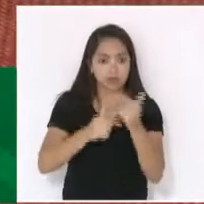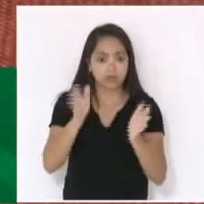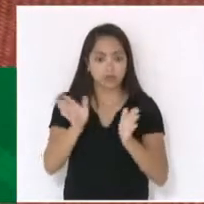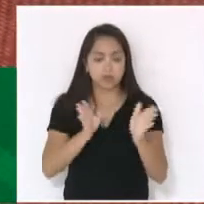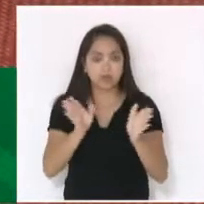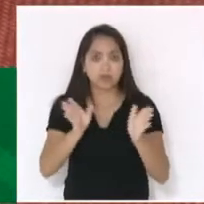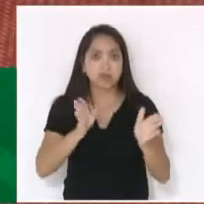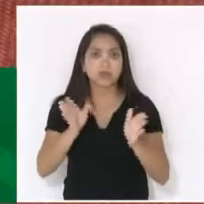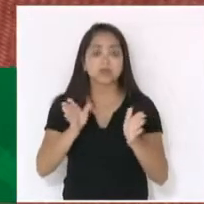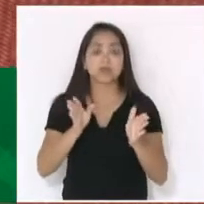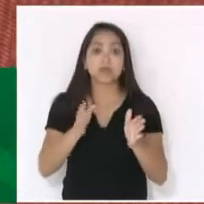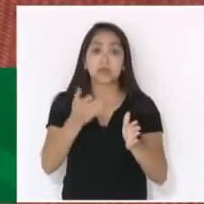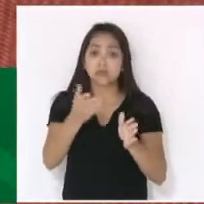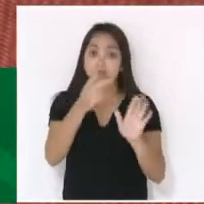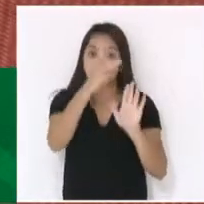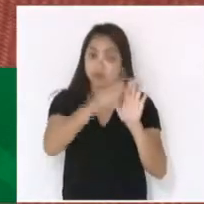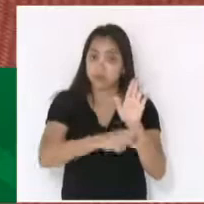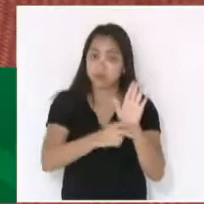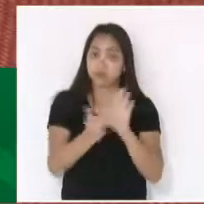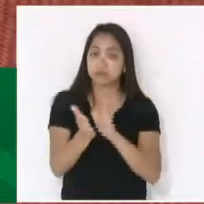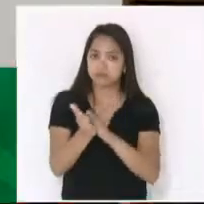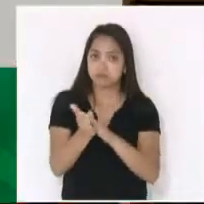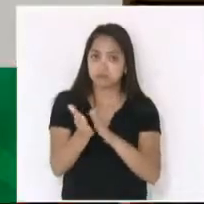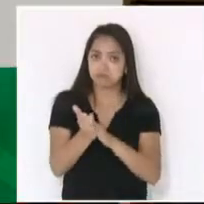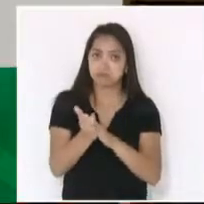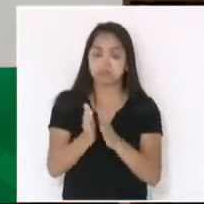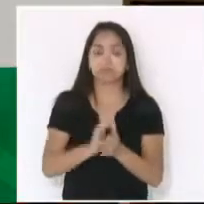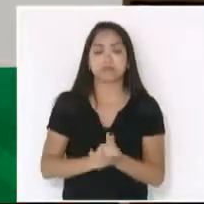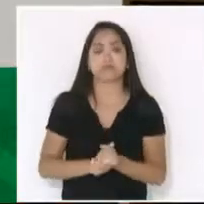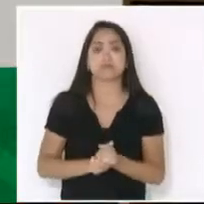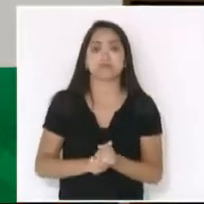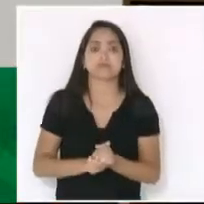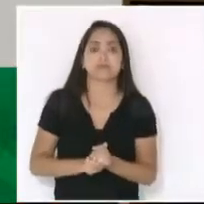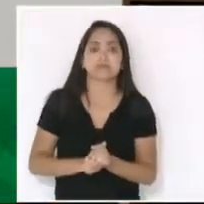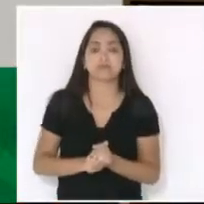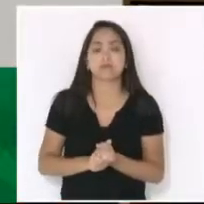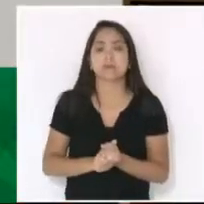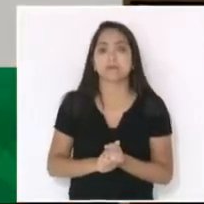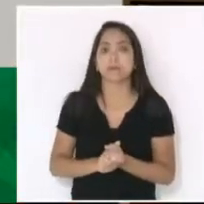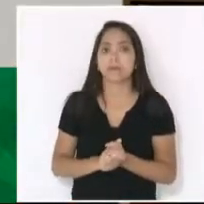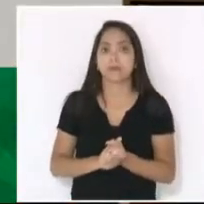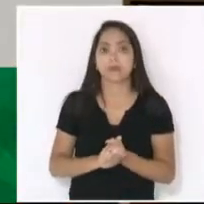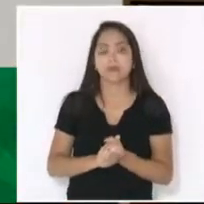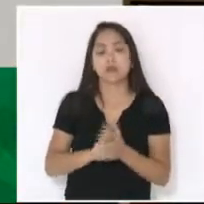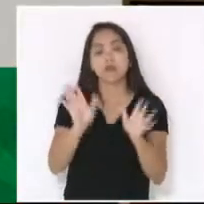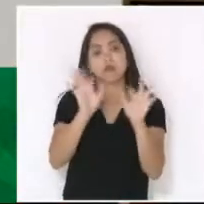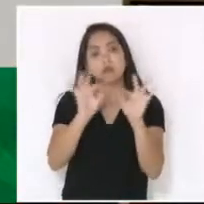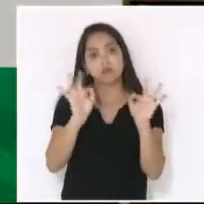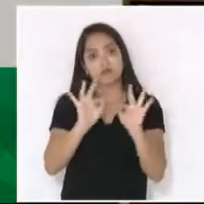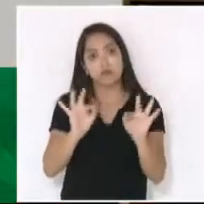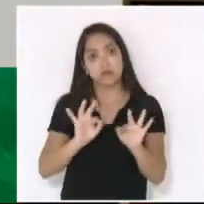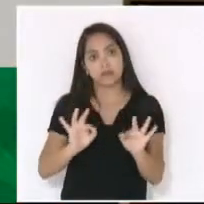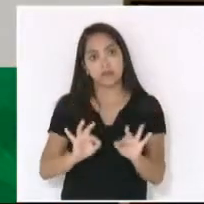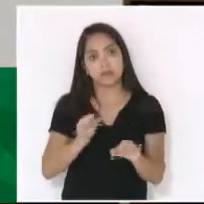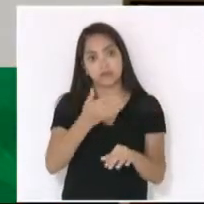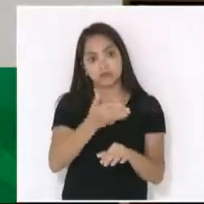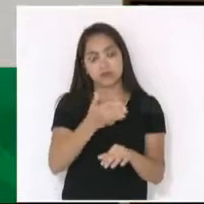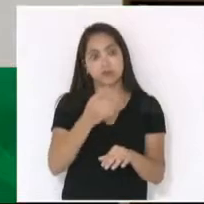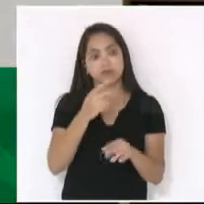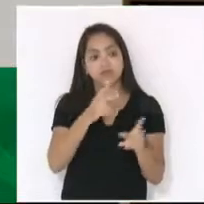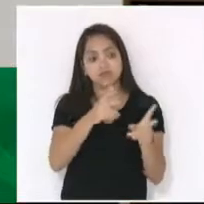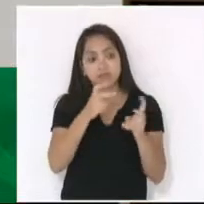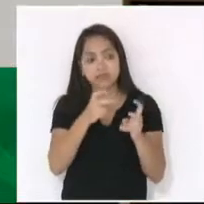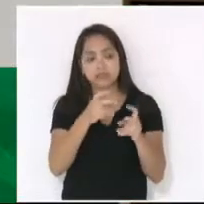apoio no seu projeto Deputado salão Parabéns obrigado fico feliz quando os deputados